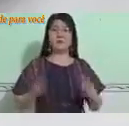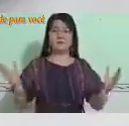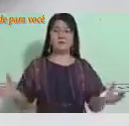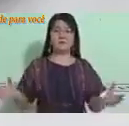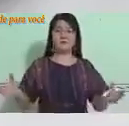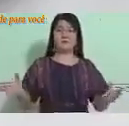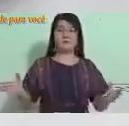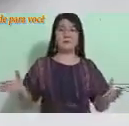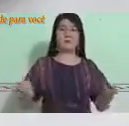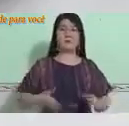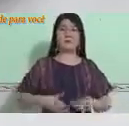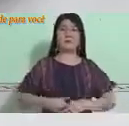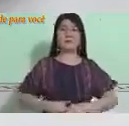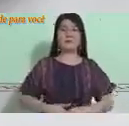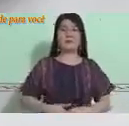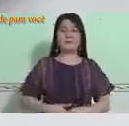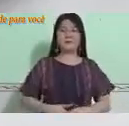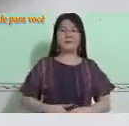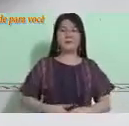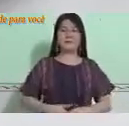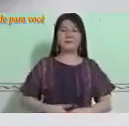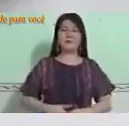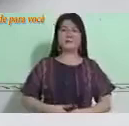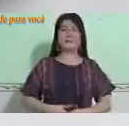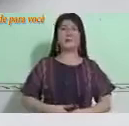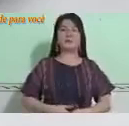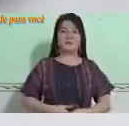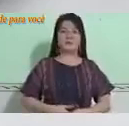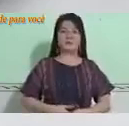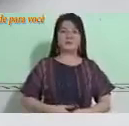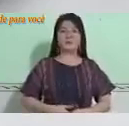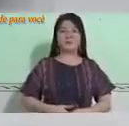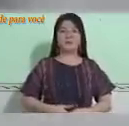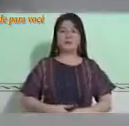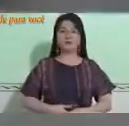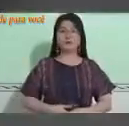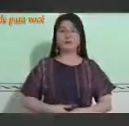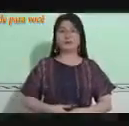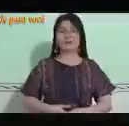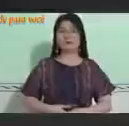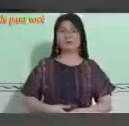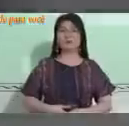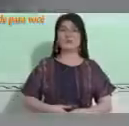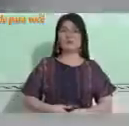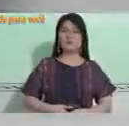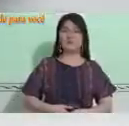forma errada, dando um resultado falso ou negativo.